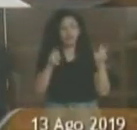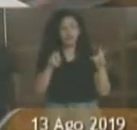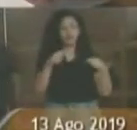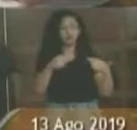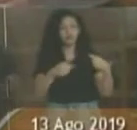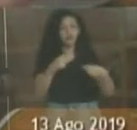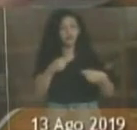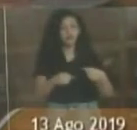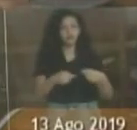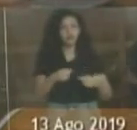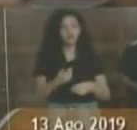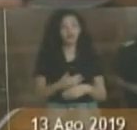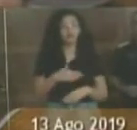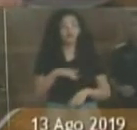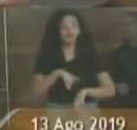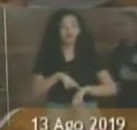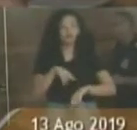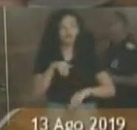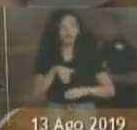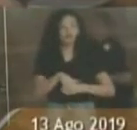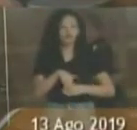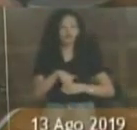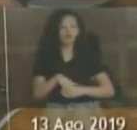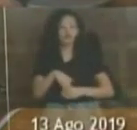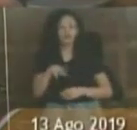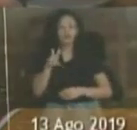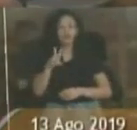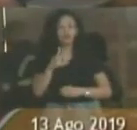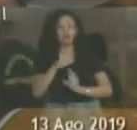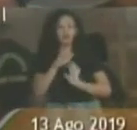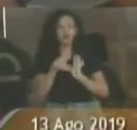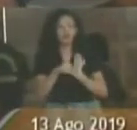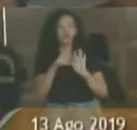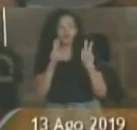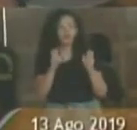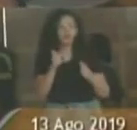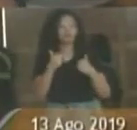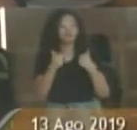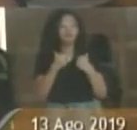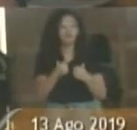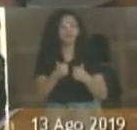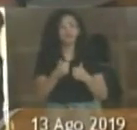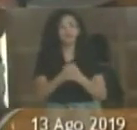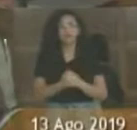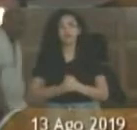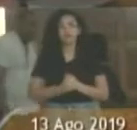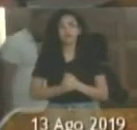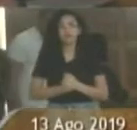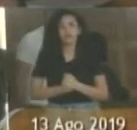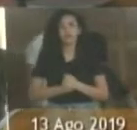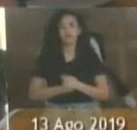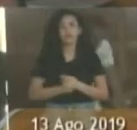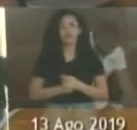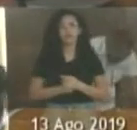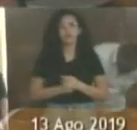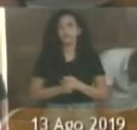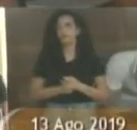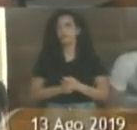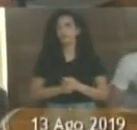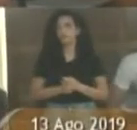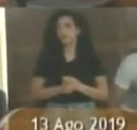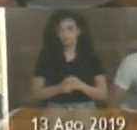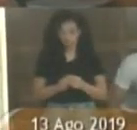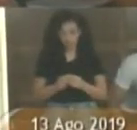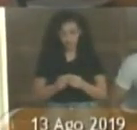dia. No momento da votação, registrou-se a aprovação de todas as matérias apresentadas em discussão única e em primeira e segunda